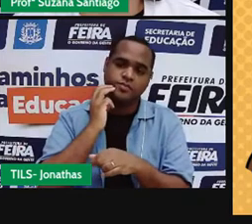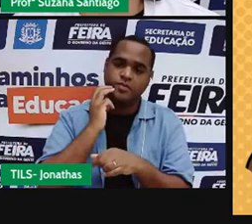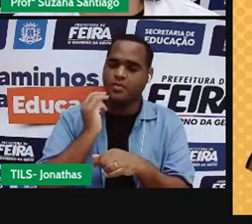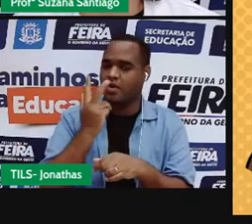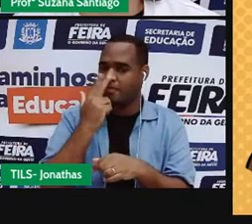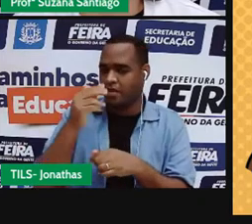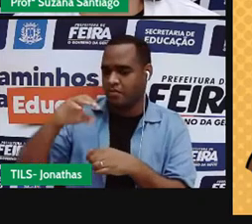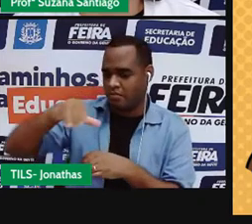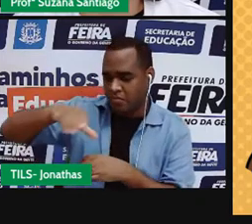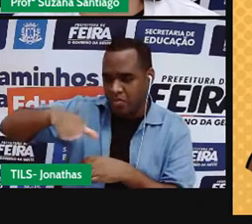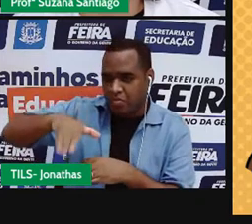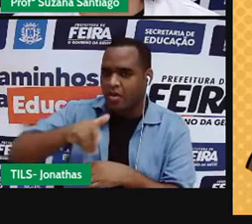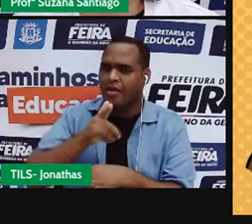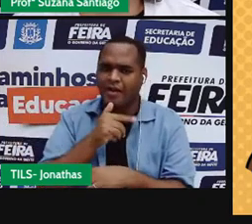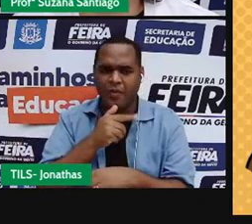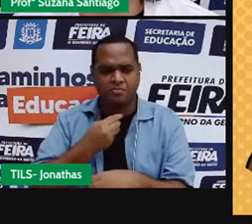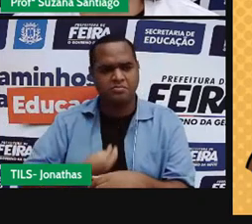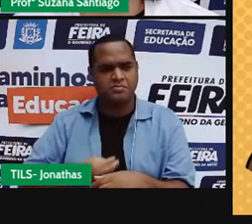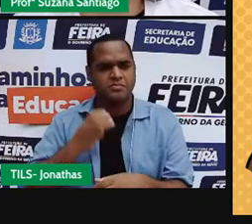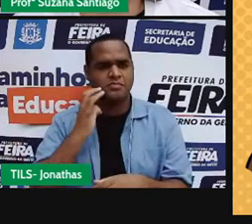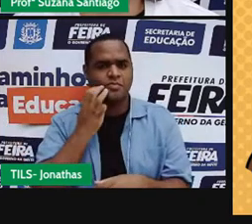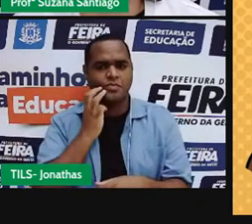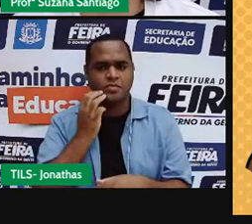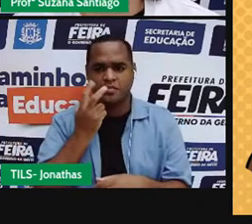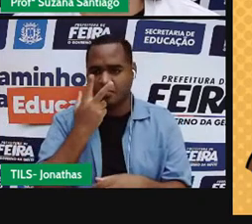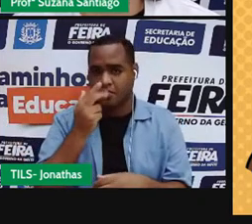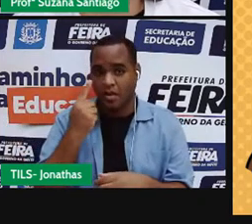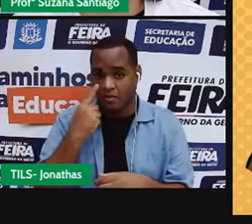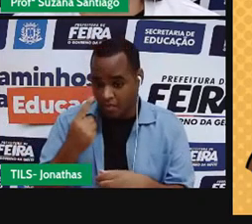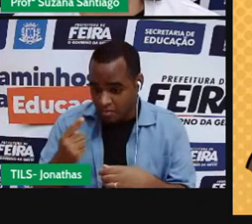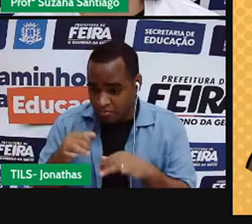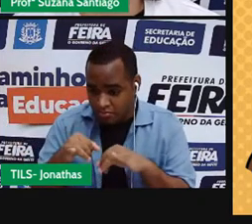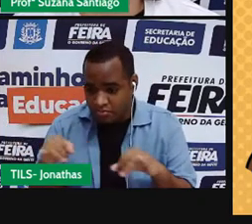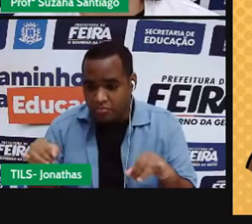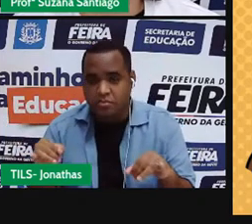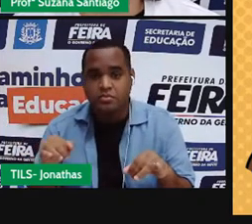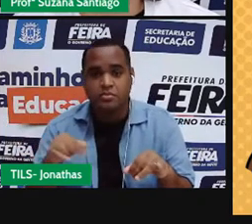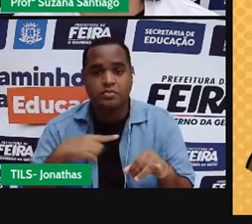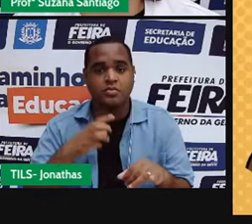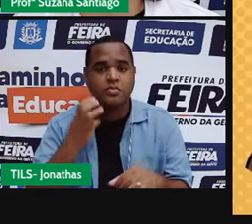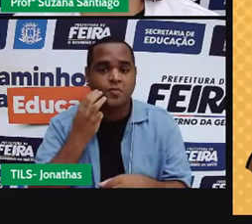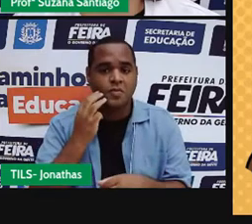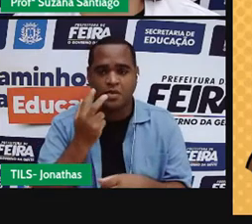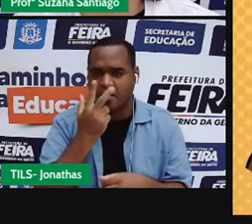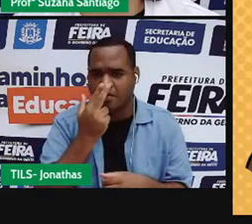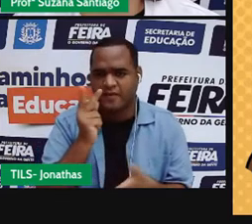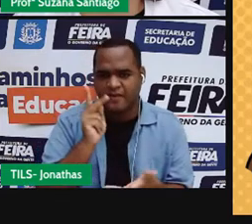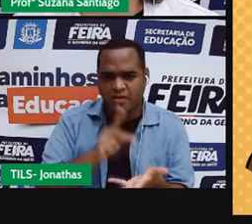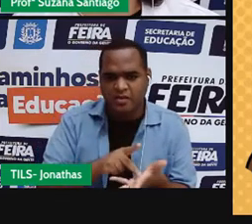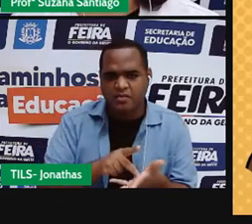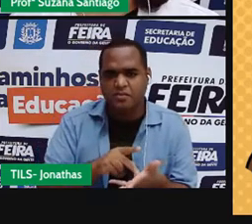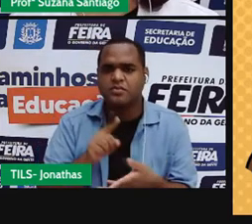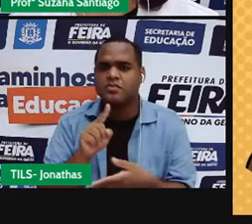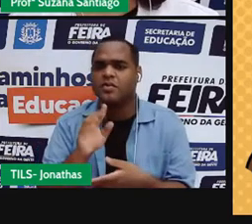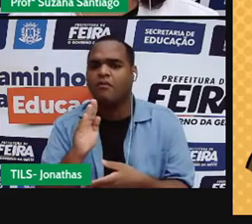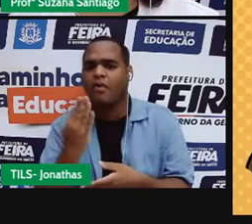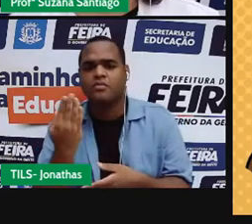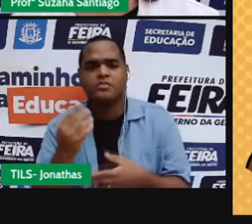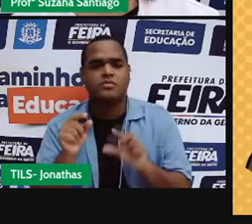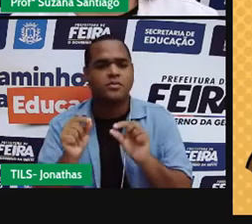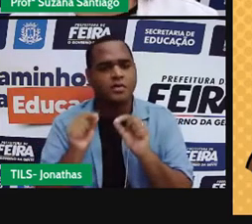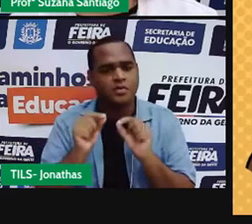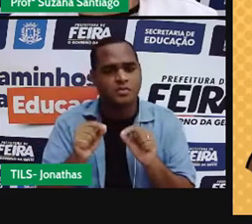torneira e essa água tá saindo rosa. Ali a gente tá vendo que tá rosa, mas será que isso é uma fake news, Suzana? E aí, o que é que você